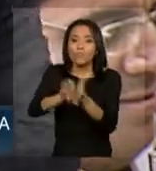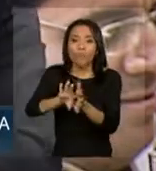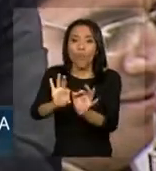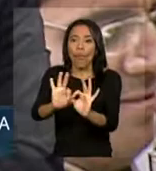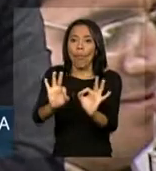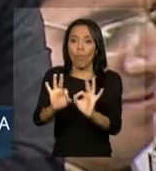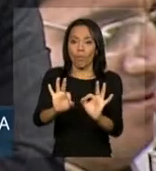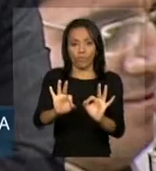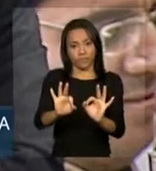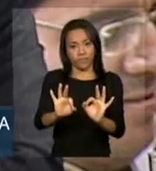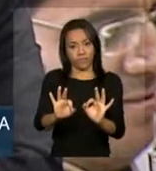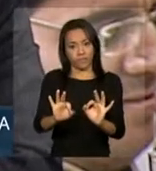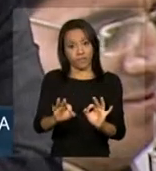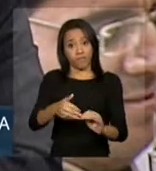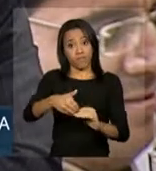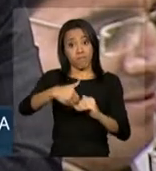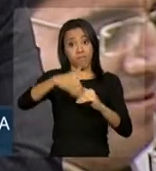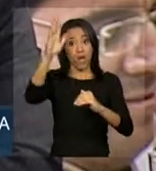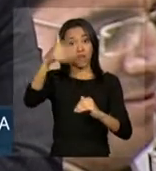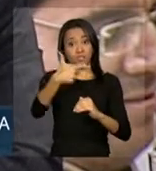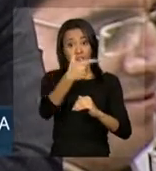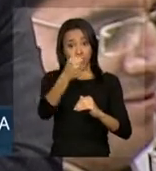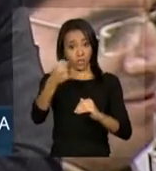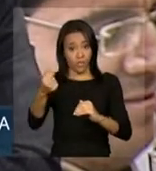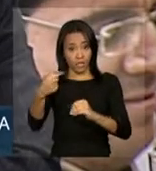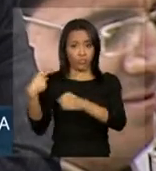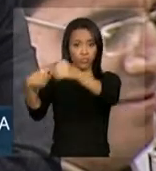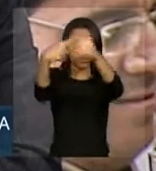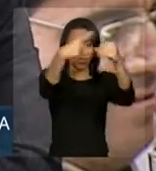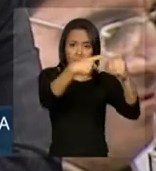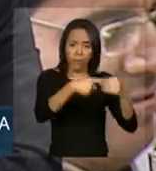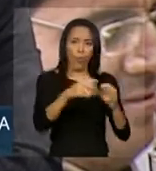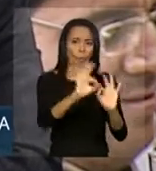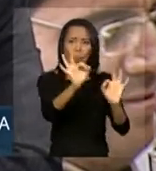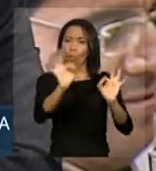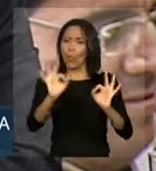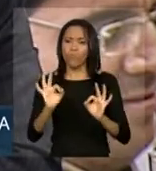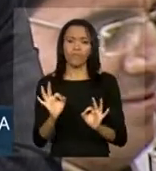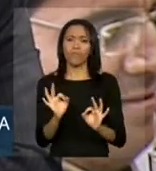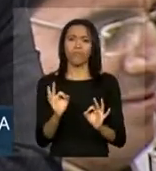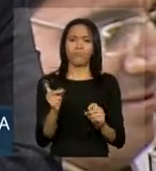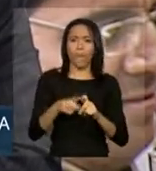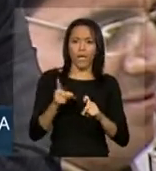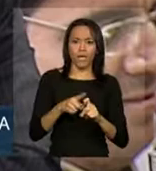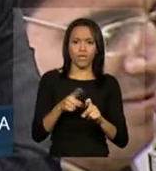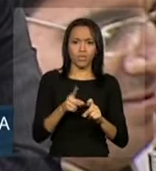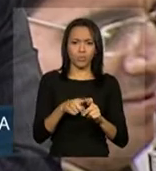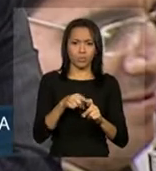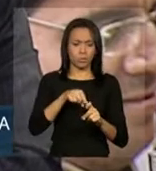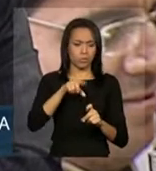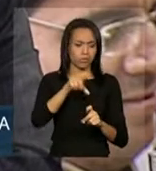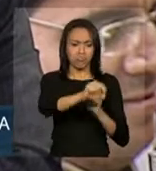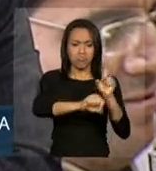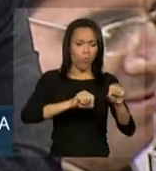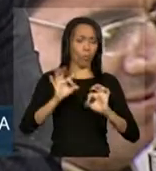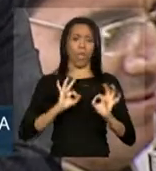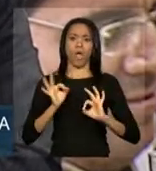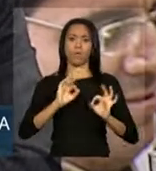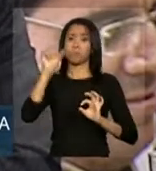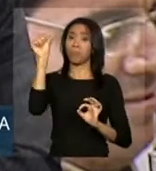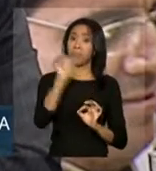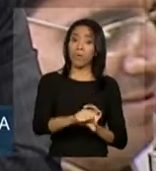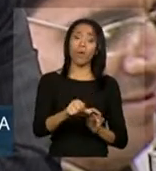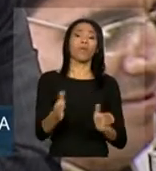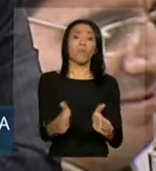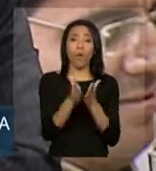e mais de 200 municípios que não teve nenhum médico que escolheu que selecionou os piores idhs as regiões